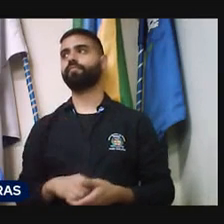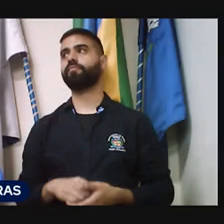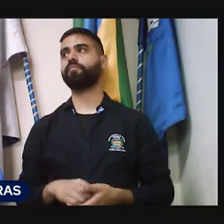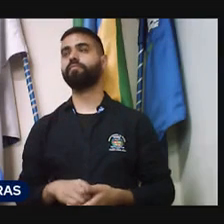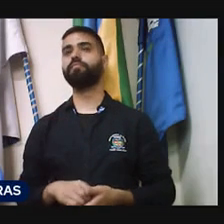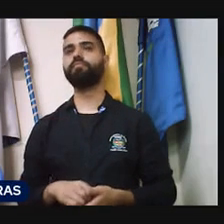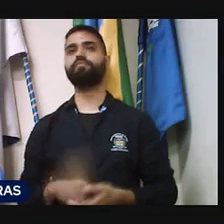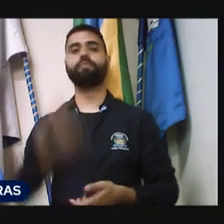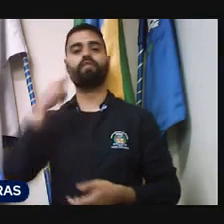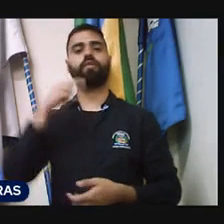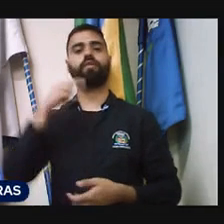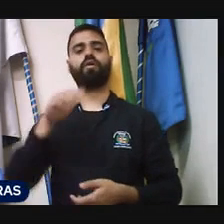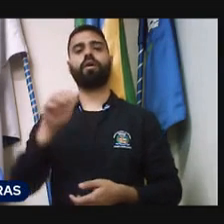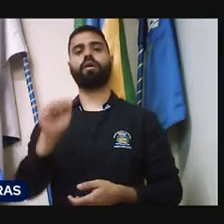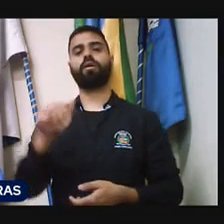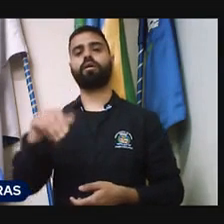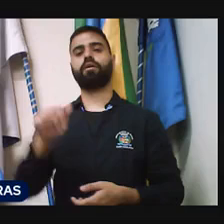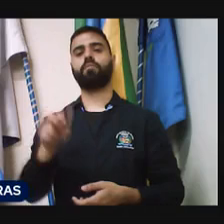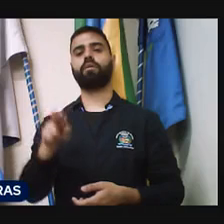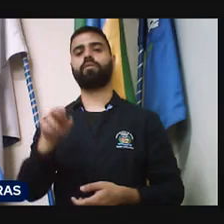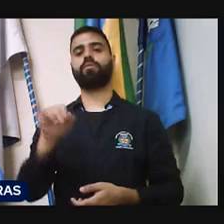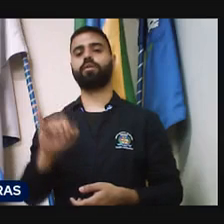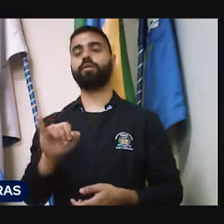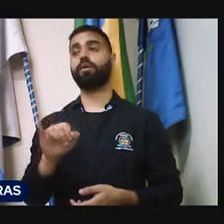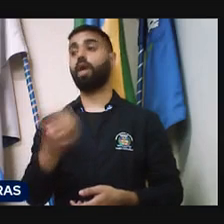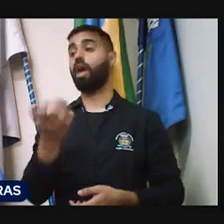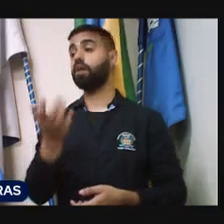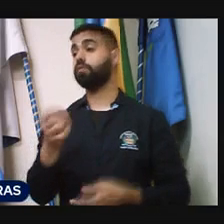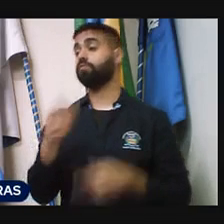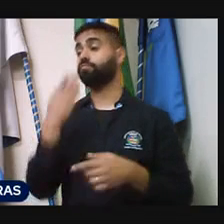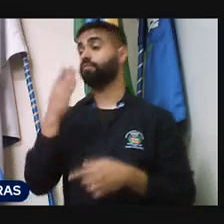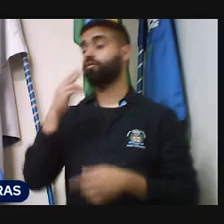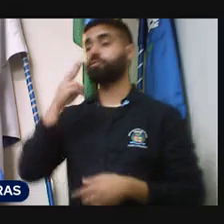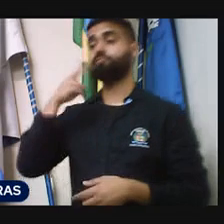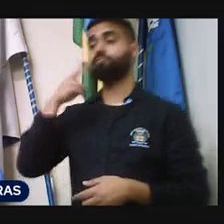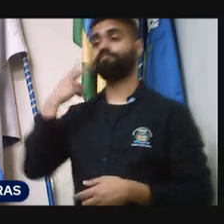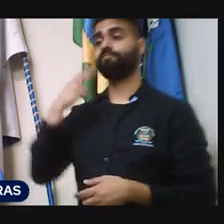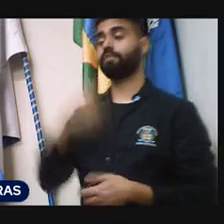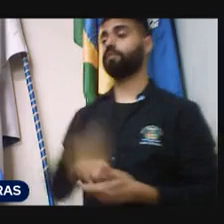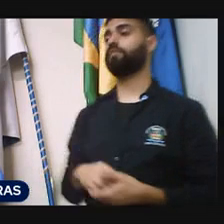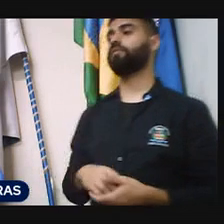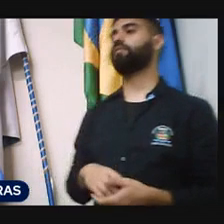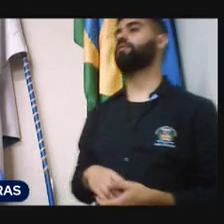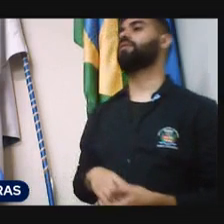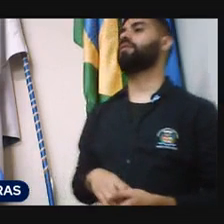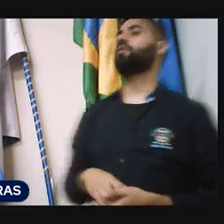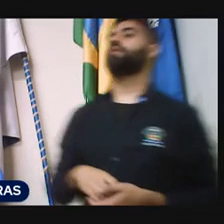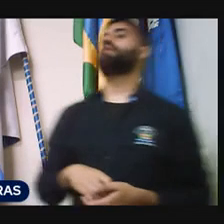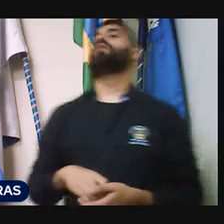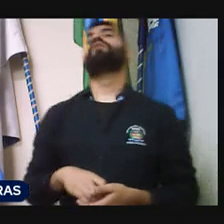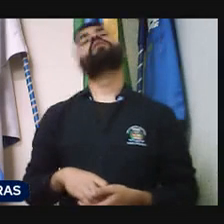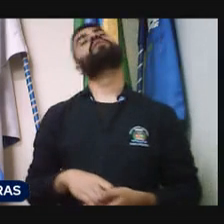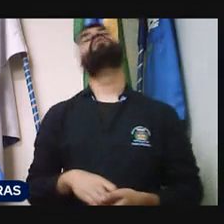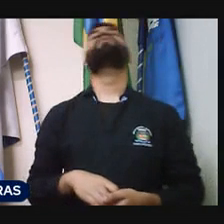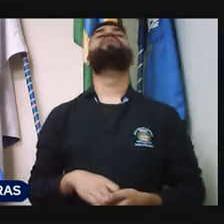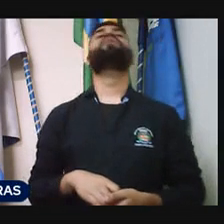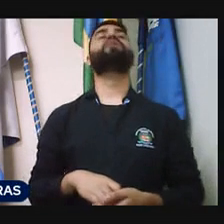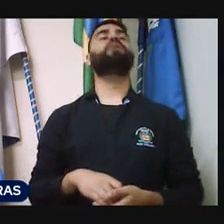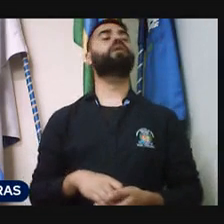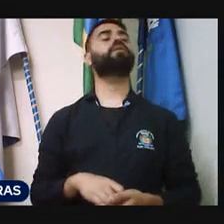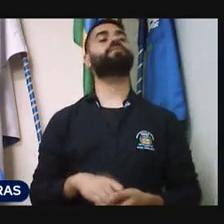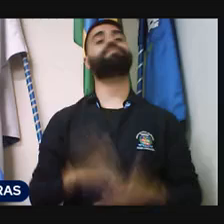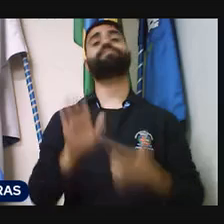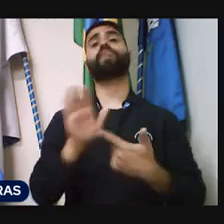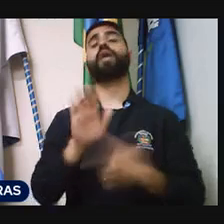o vereador José Amauri Ferreira Lima requer a vossa excelência ouvido o plenário da forma de mental o envio da presentificação